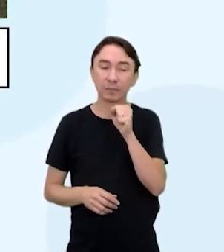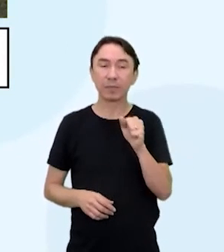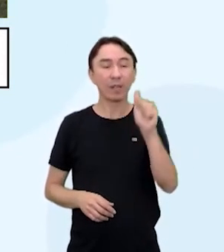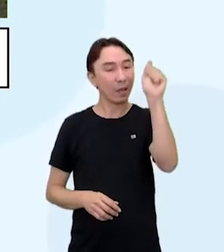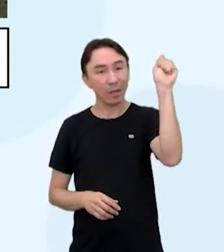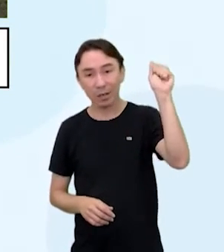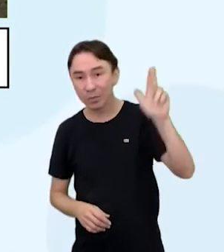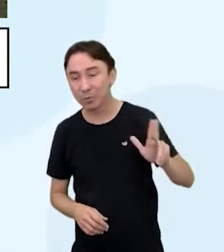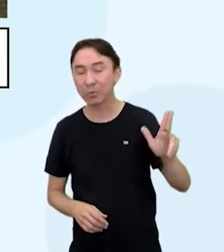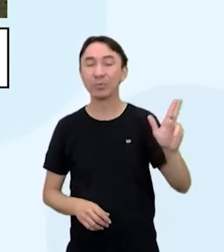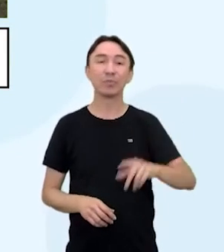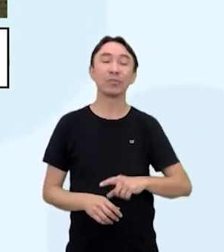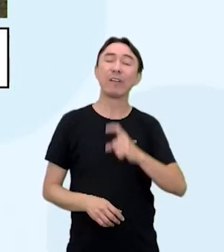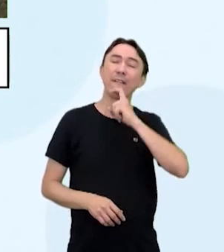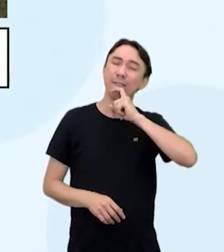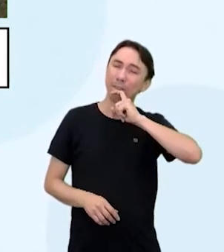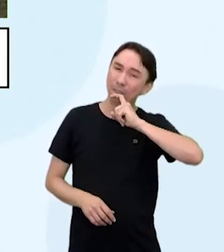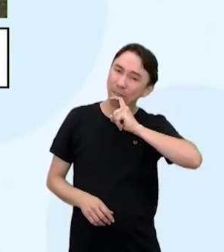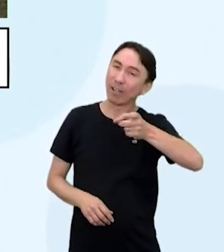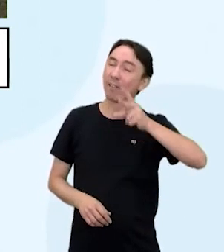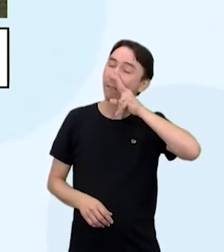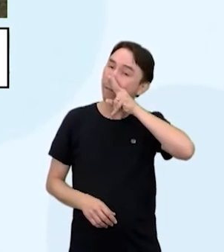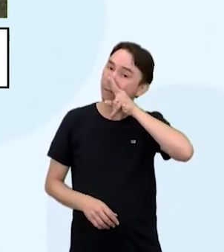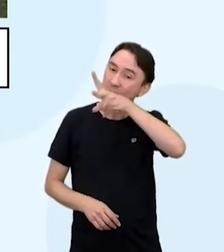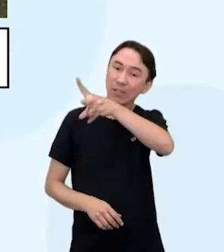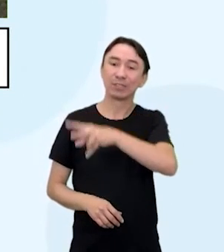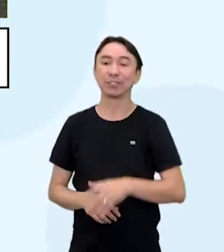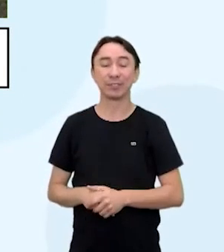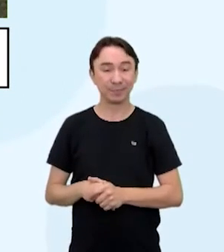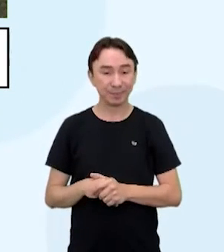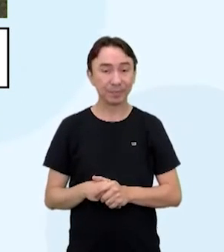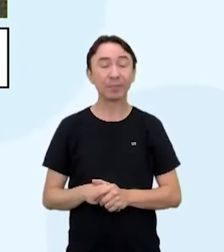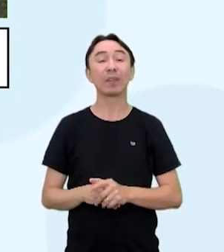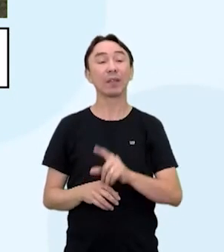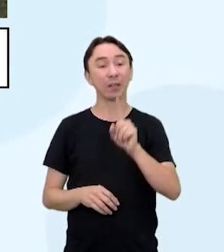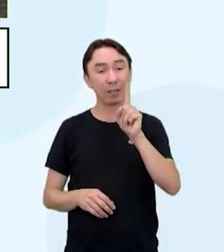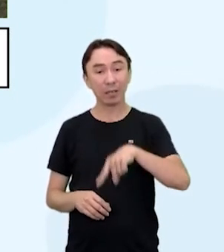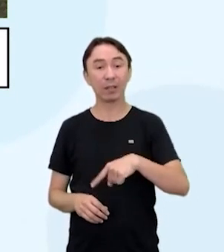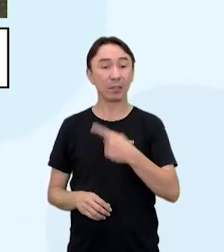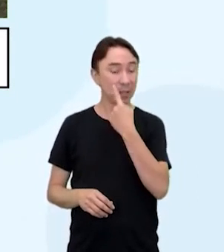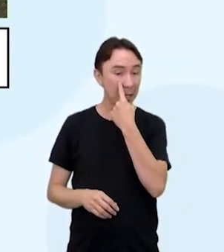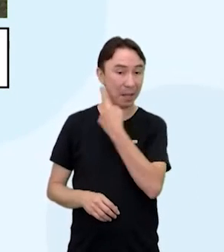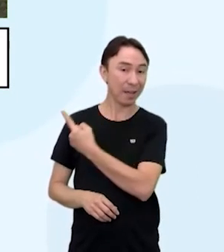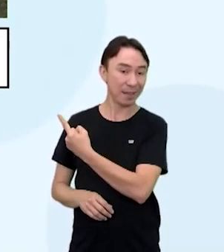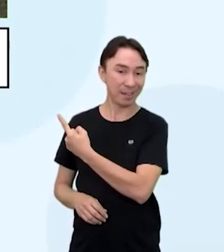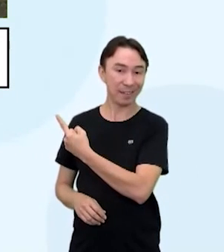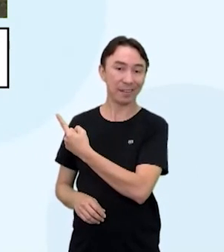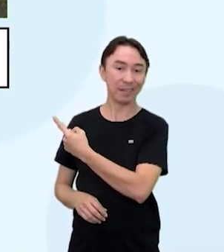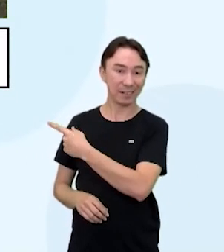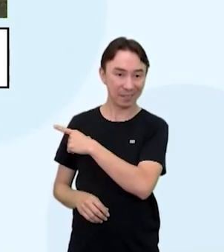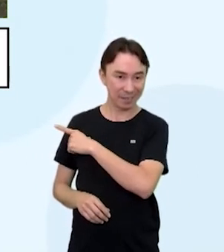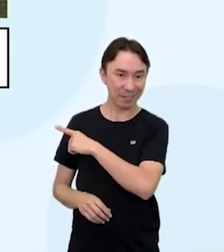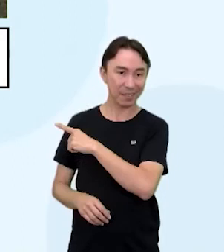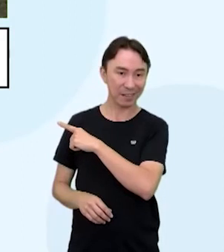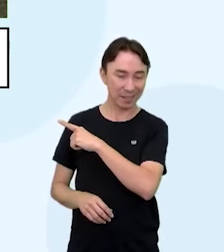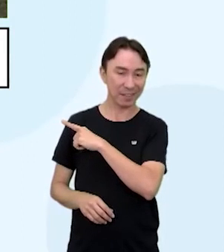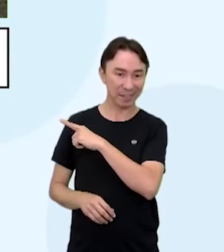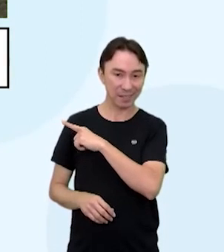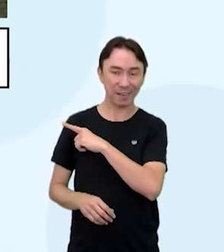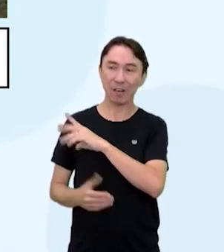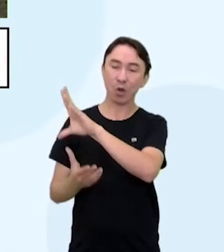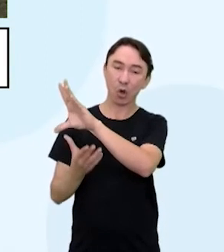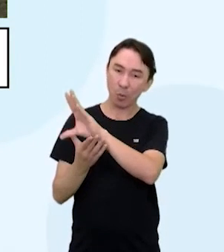mesmo. Enfim, a obra foi inspirada na pintura de William Blake, que é essa que está